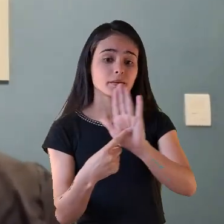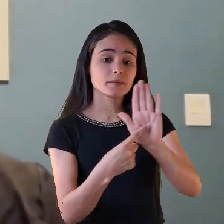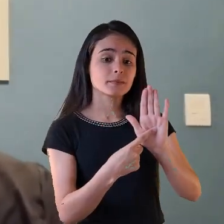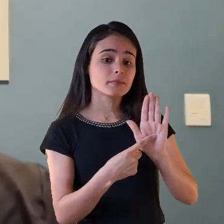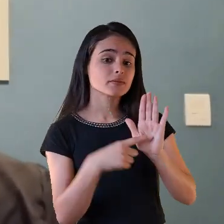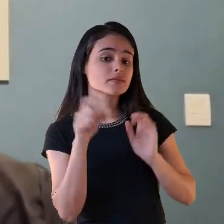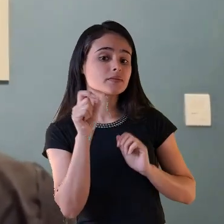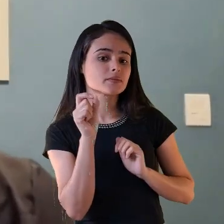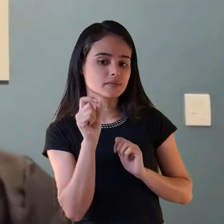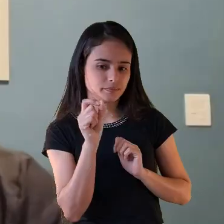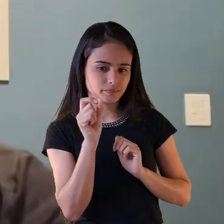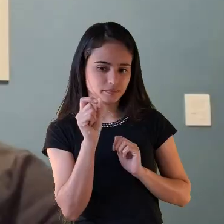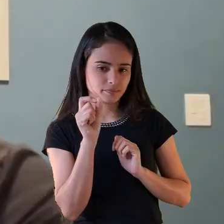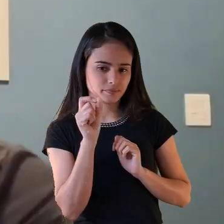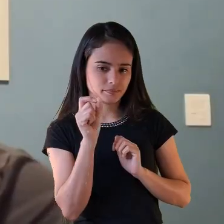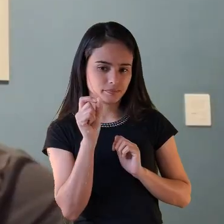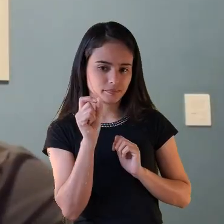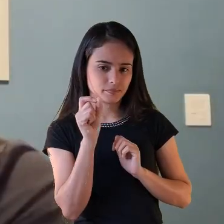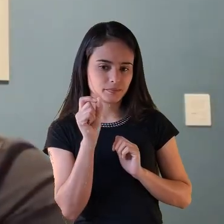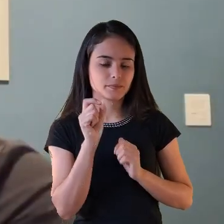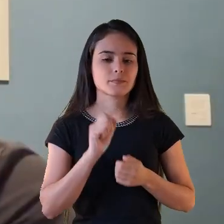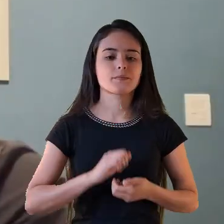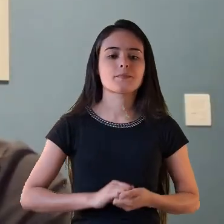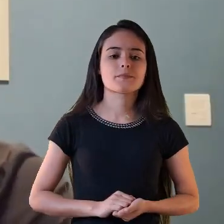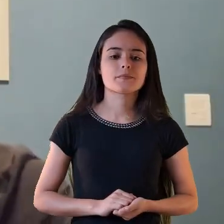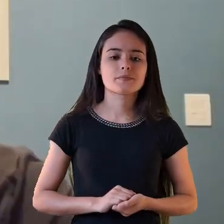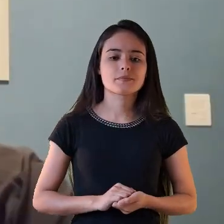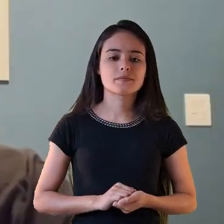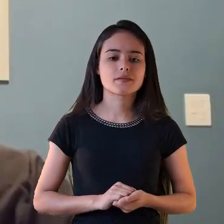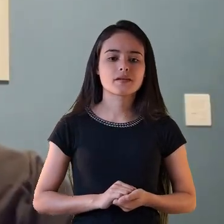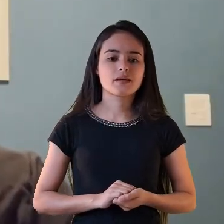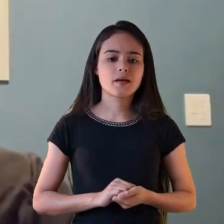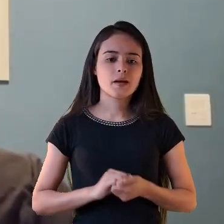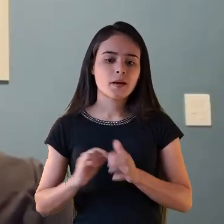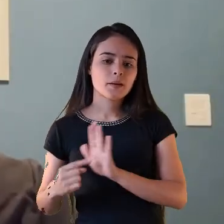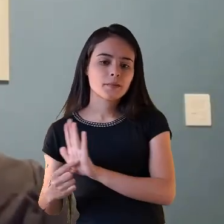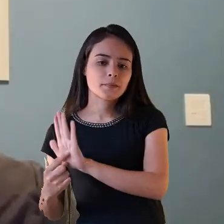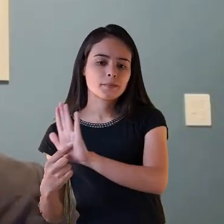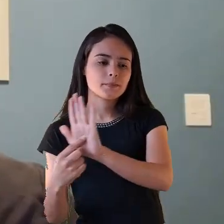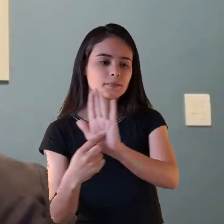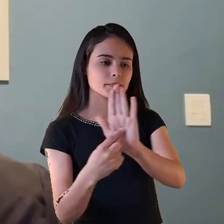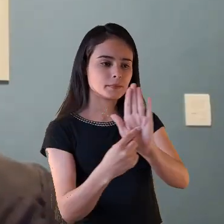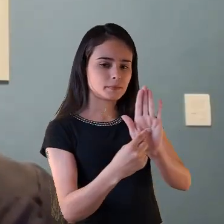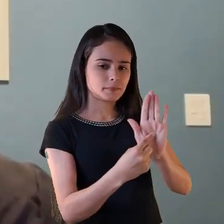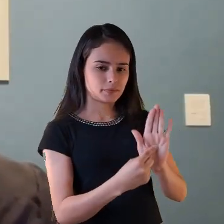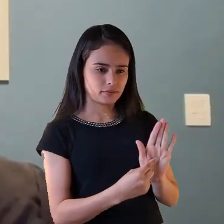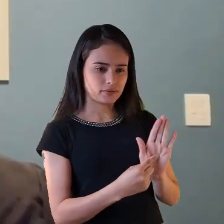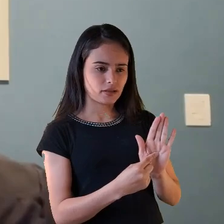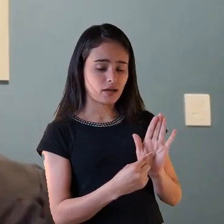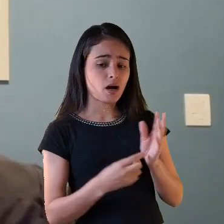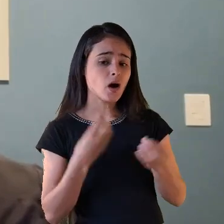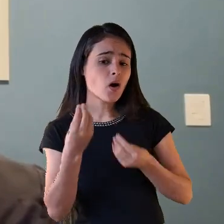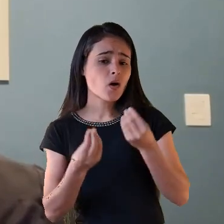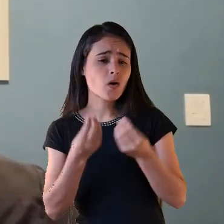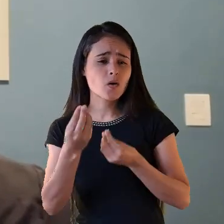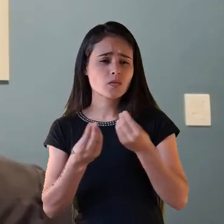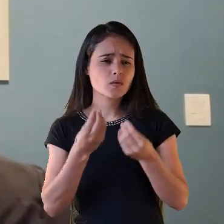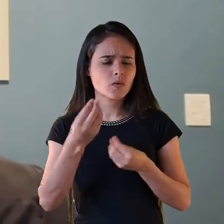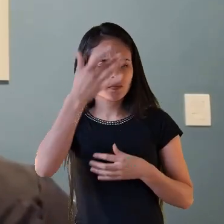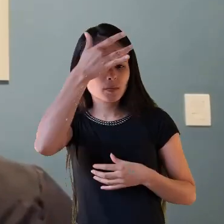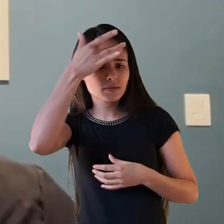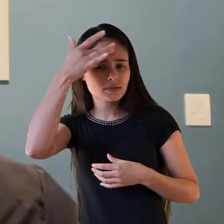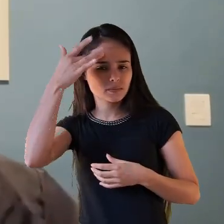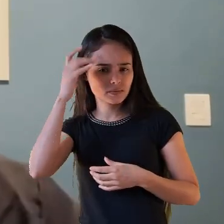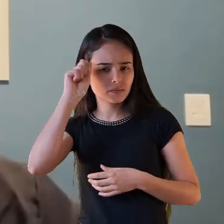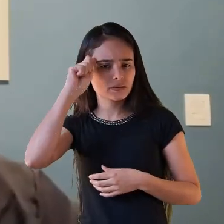entende por isso? A nossa tentativa com esse projeto era mostrar qual foi a participação das pessoas negras no processo de formação do